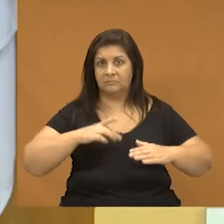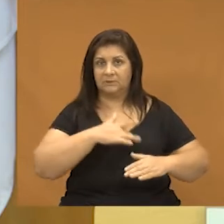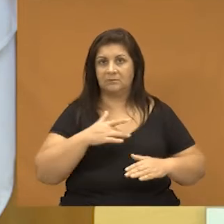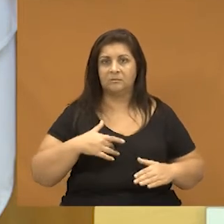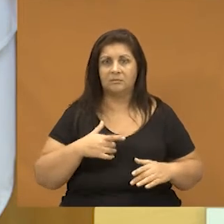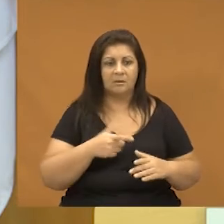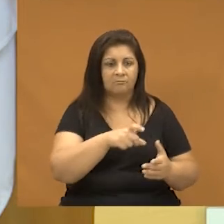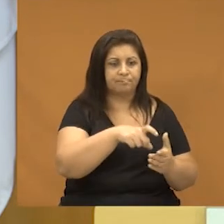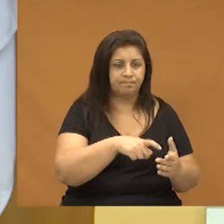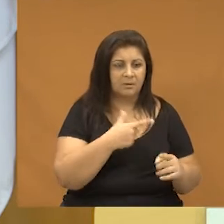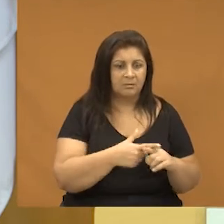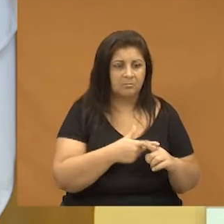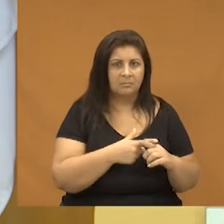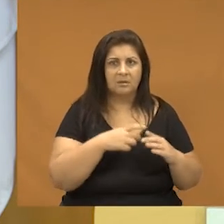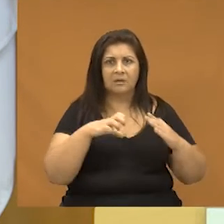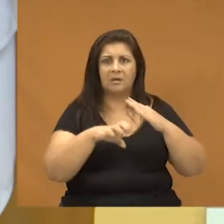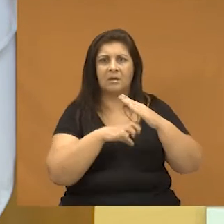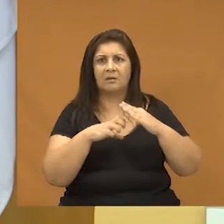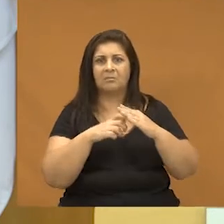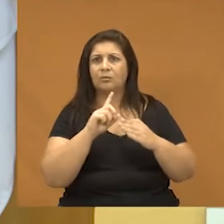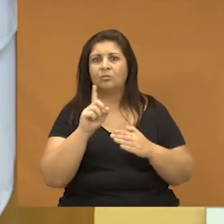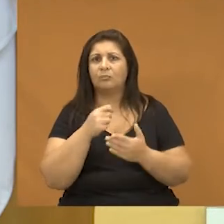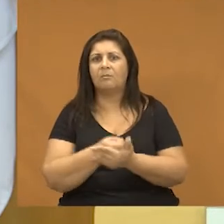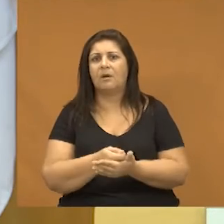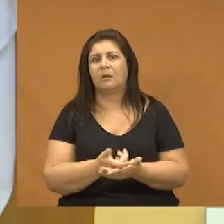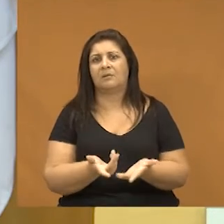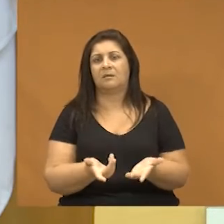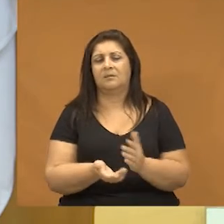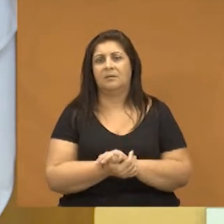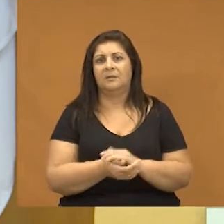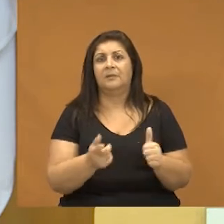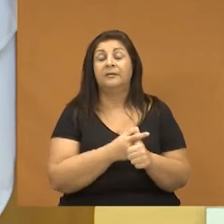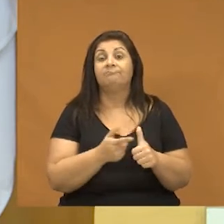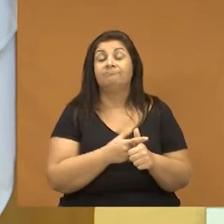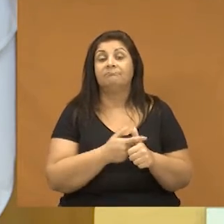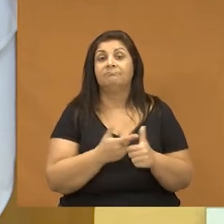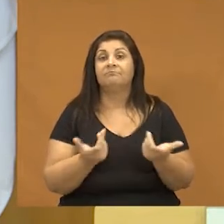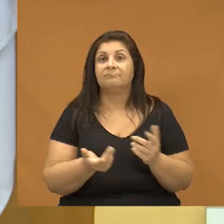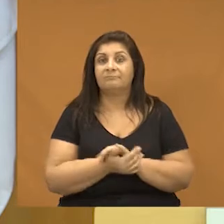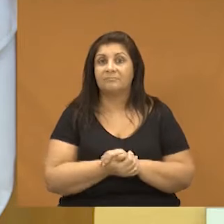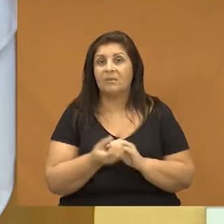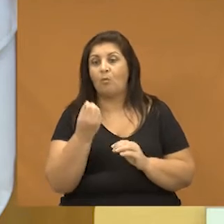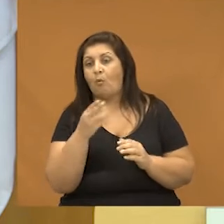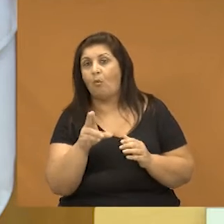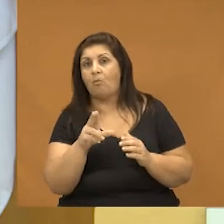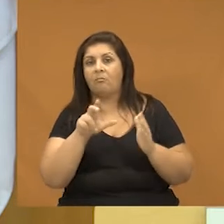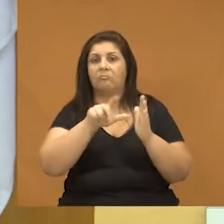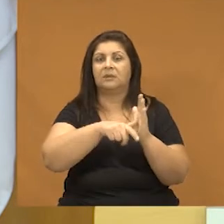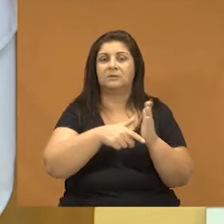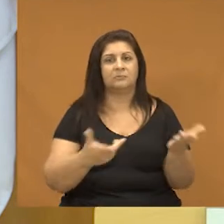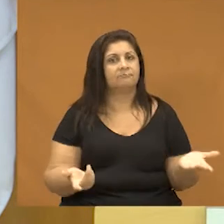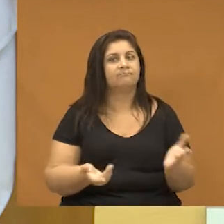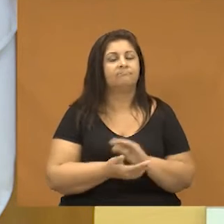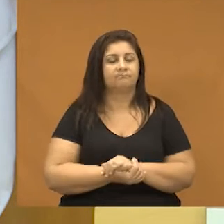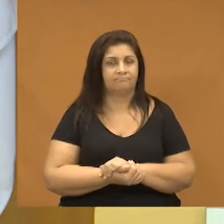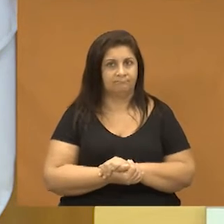passa porque a empresa, às vezes pequenas empresas ali, eles não pagaram o convênio naquele mês, atrasaram a mensalidade. Então tem